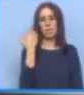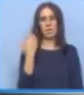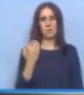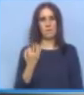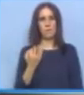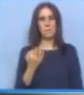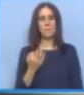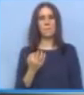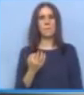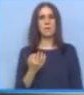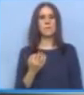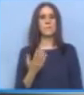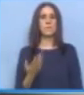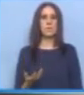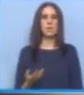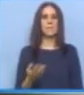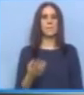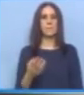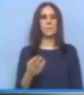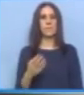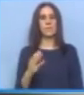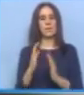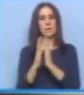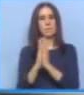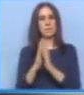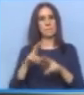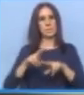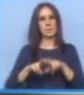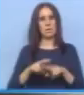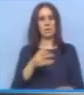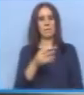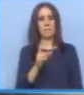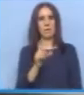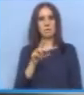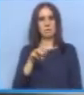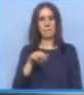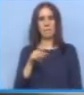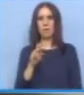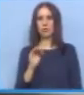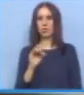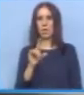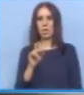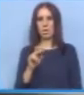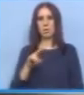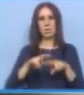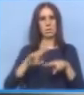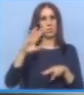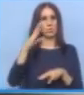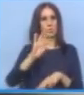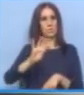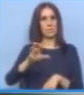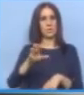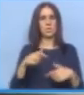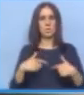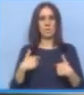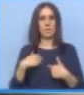ocupação da capelania prisional de Palma Sola, que é uma das maiores cadeias do país e da